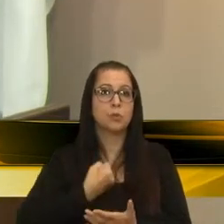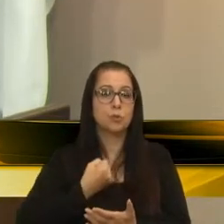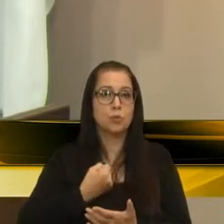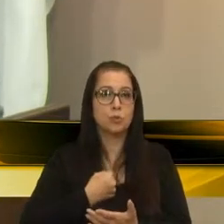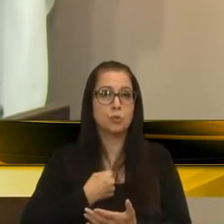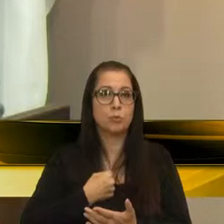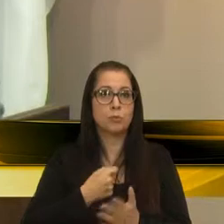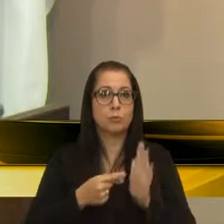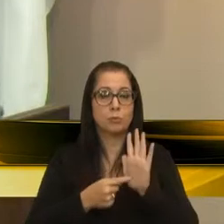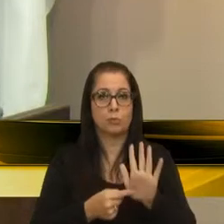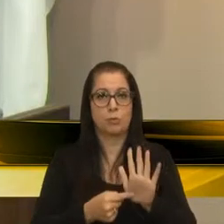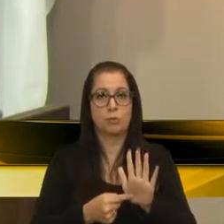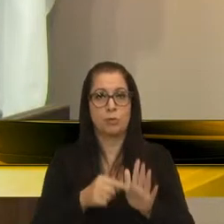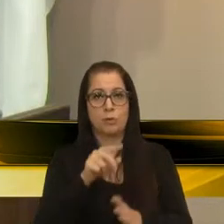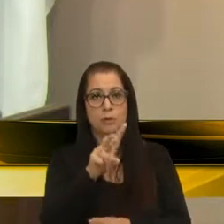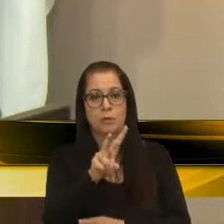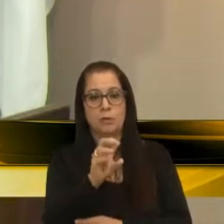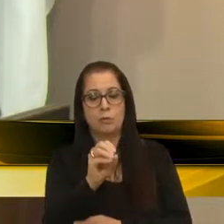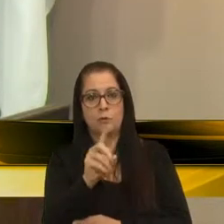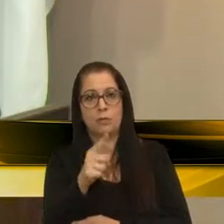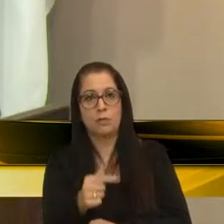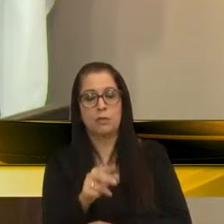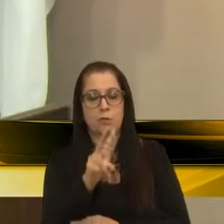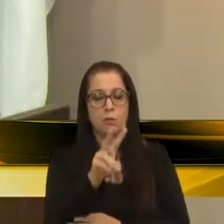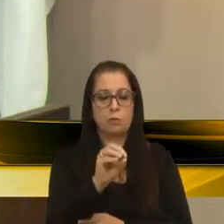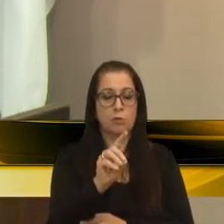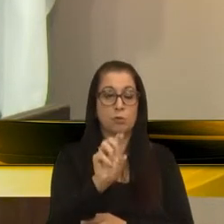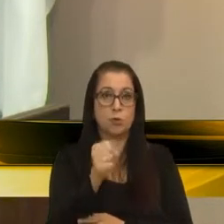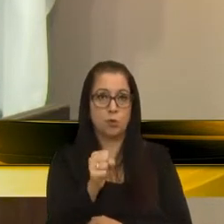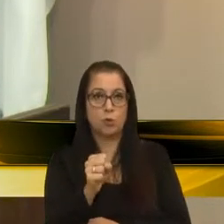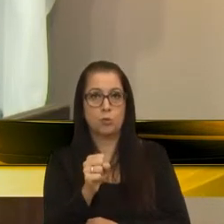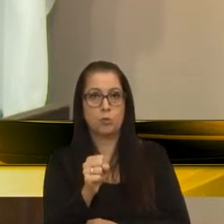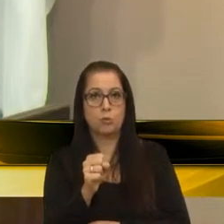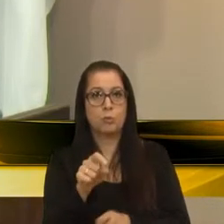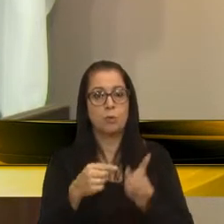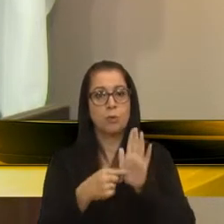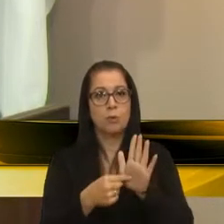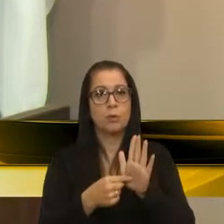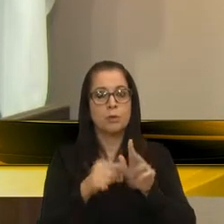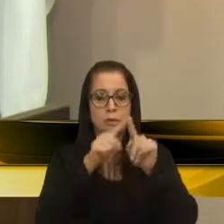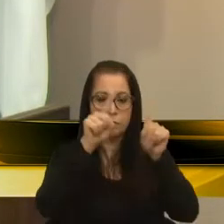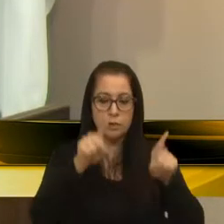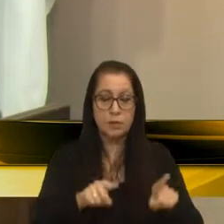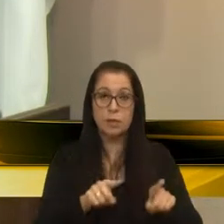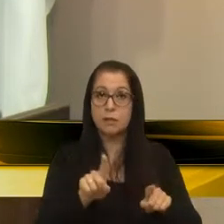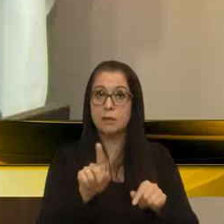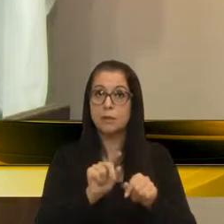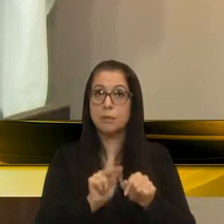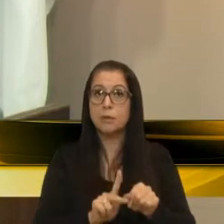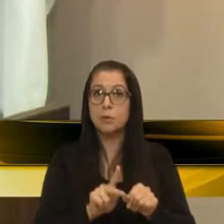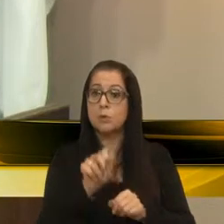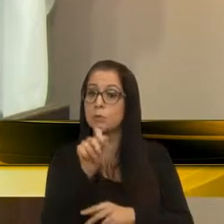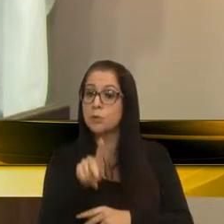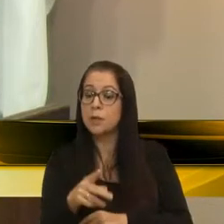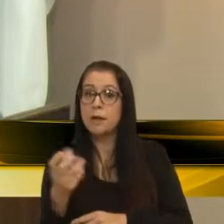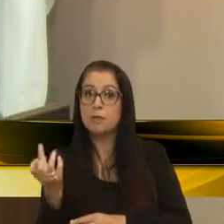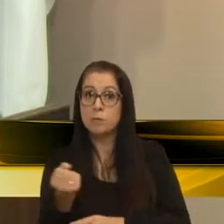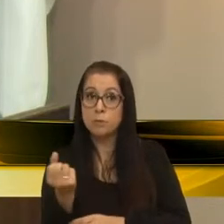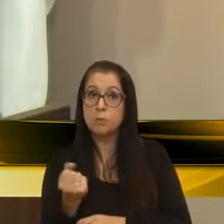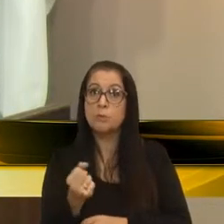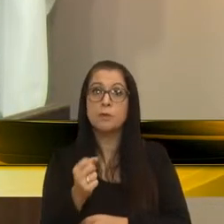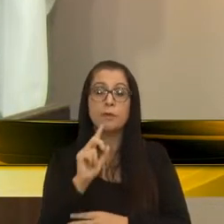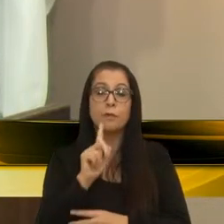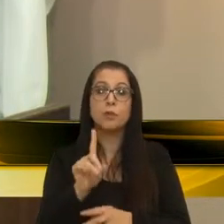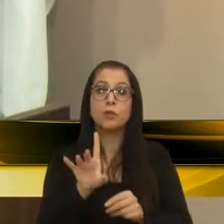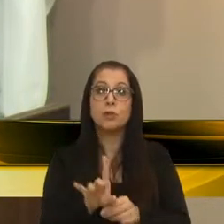relativos a 2017 e 2018 mostram que a contribuição dos servidores inativos e pensionistas foi